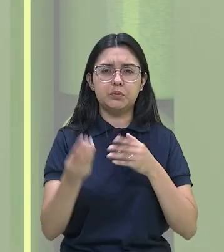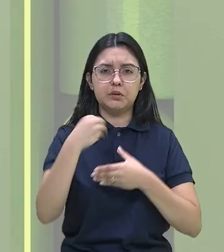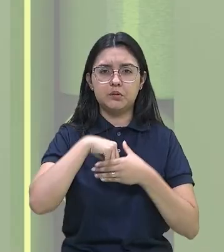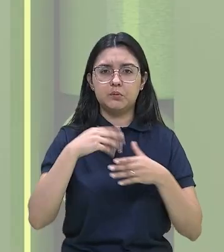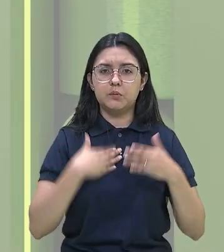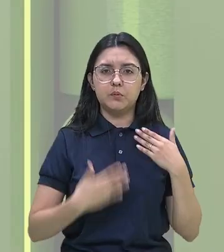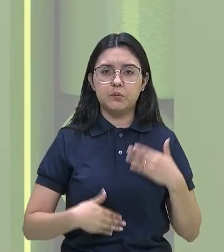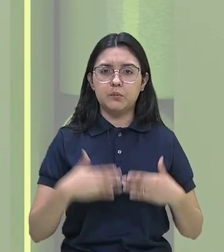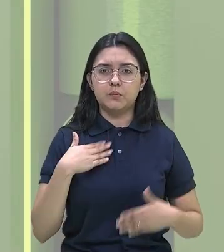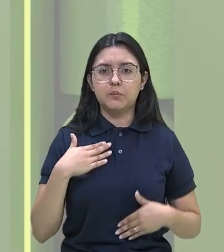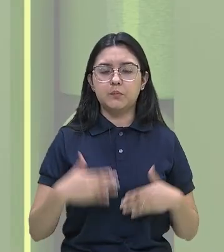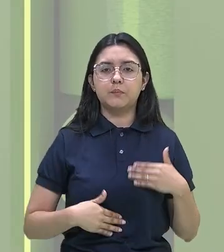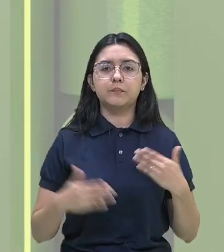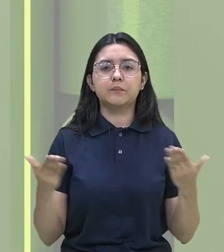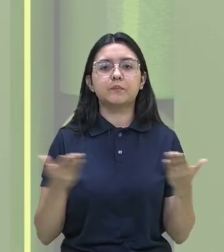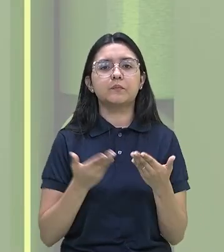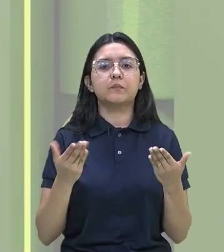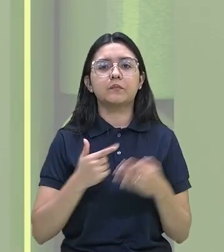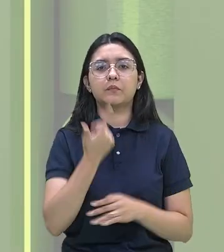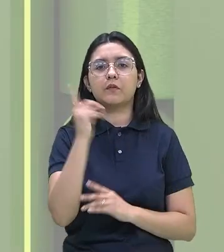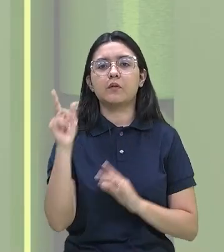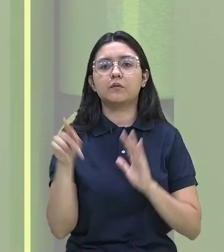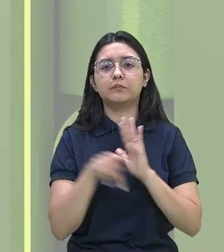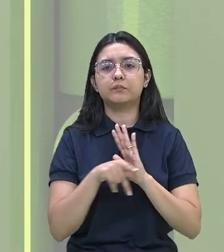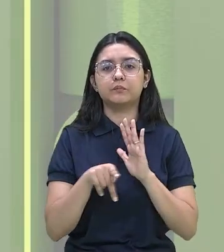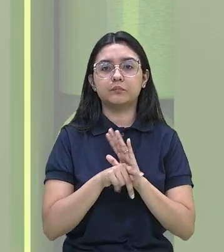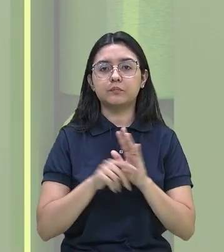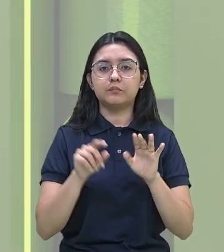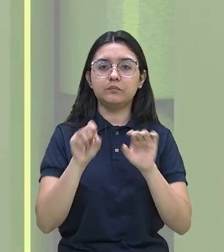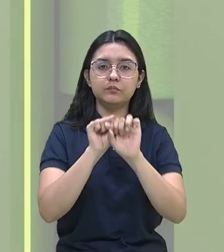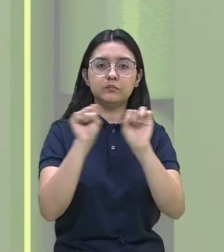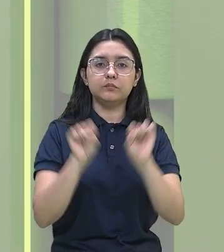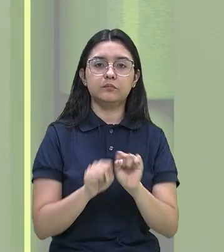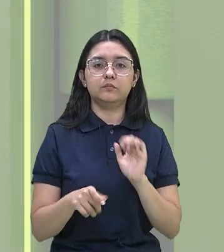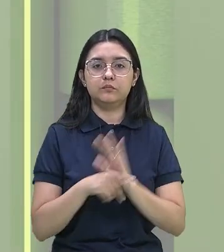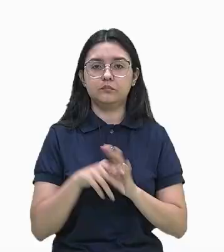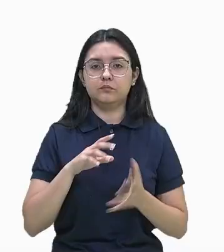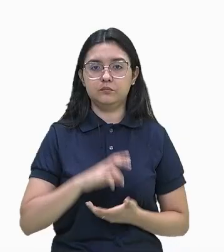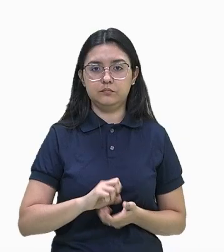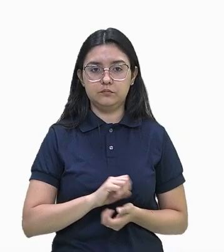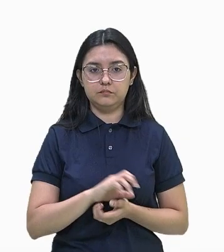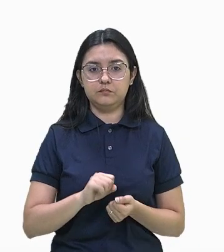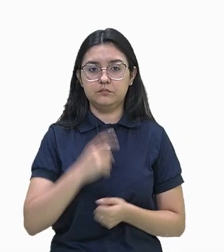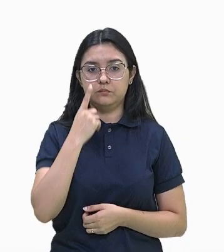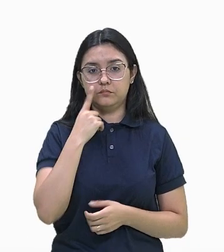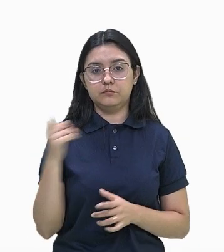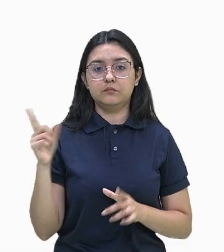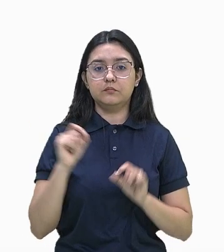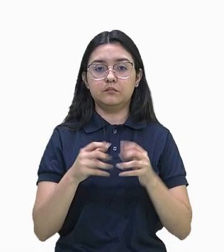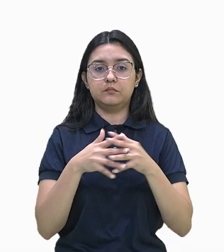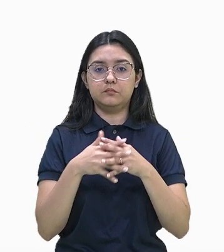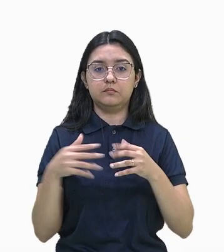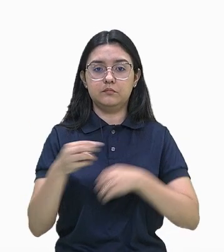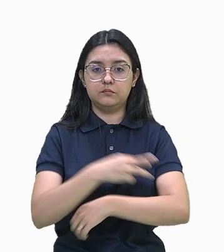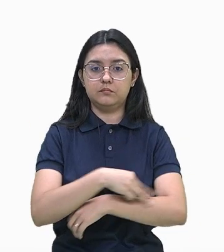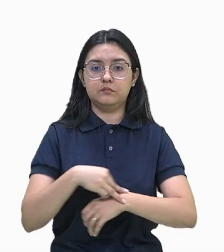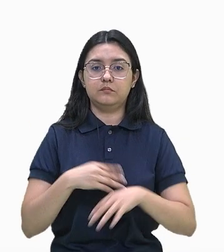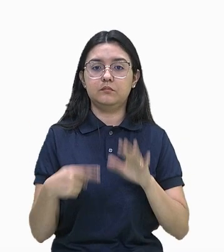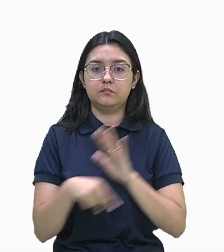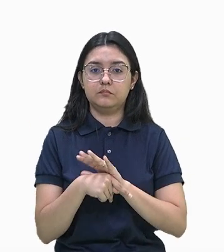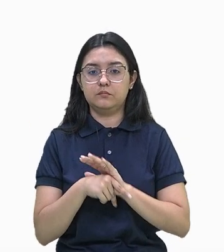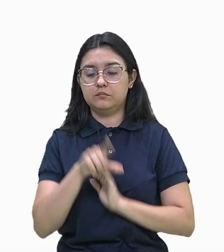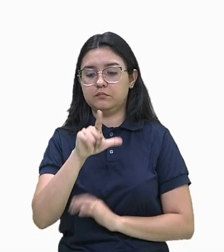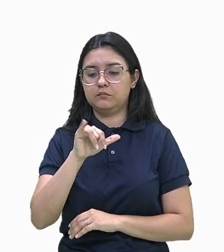organismo. E nós vamos falar sobre mais um sistema, que é o digestório. Veja aí que o tecido muscular, ele